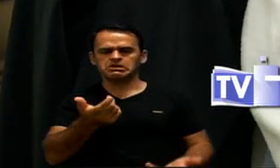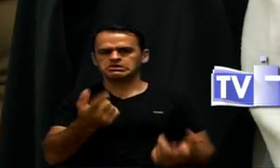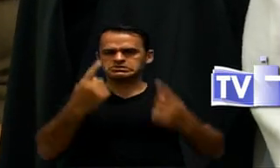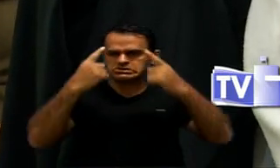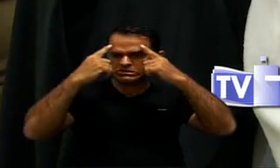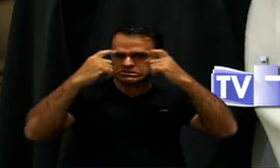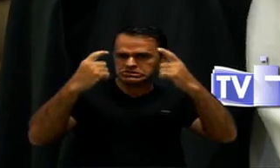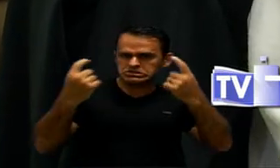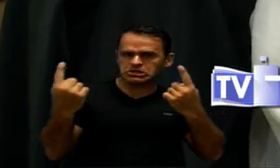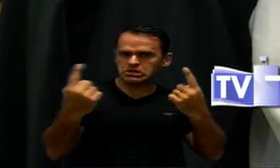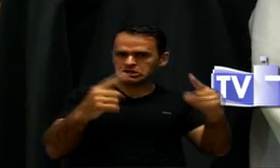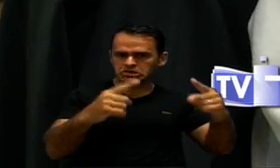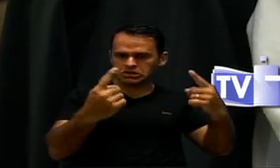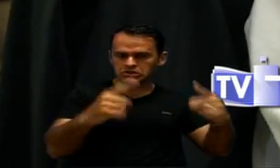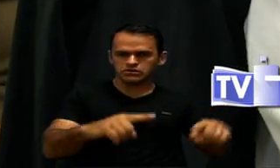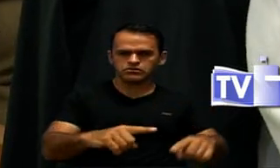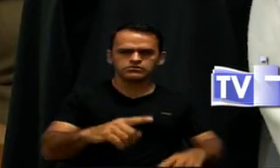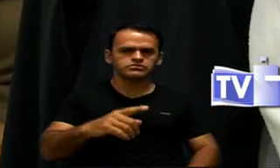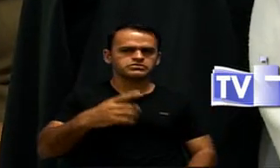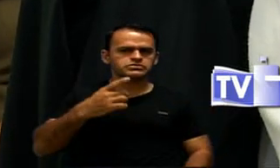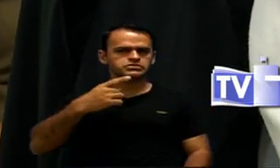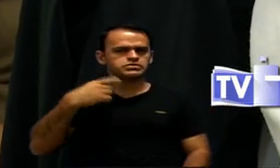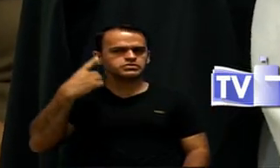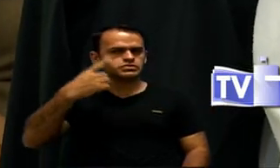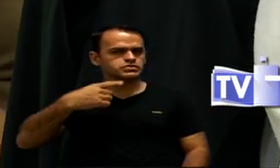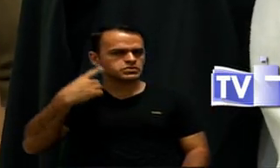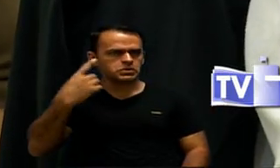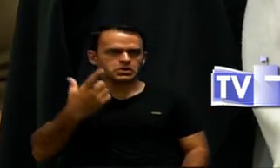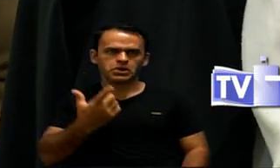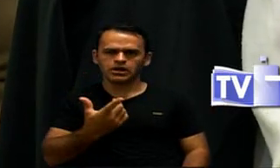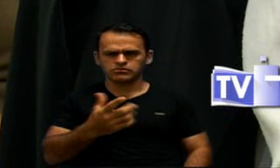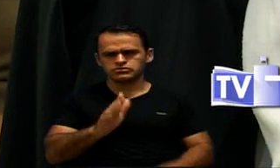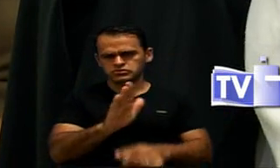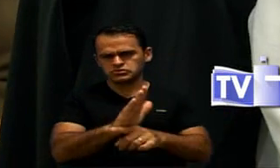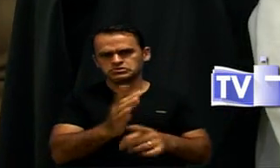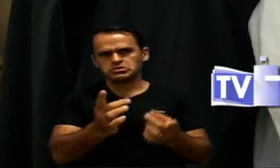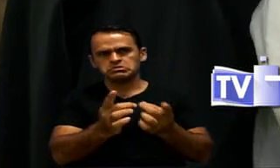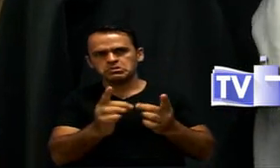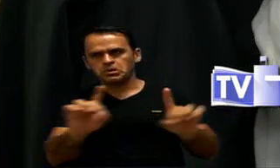e vai à Defensoria buscar divórcio,